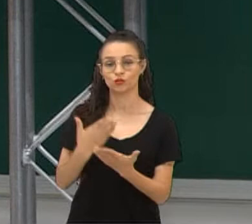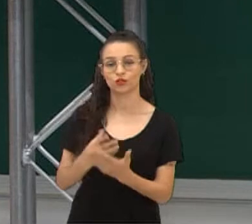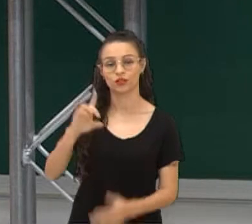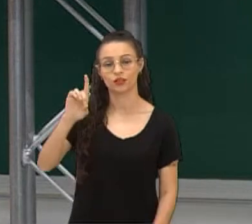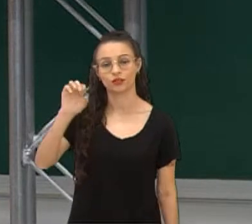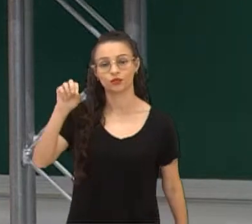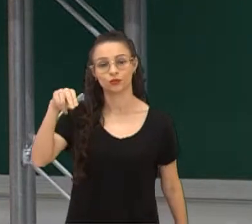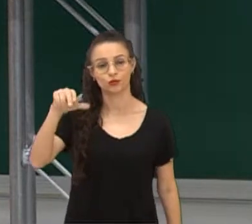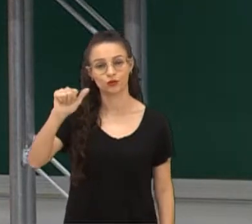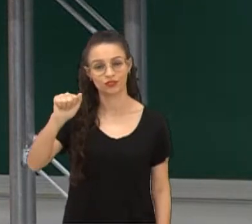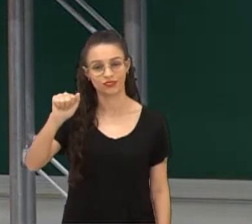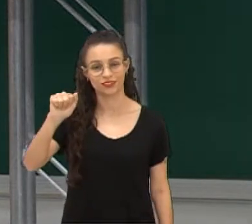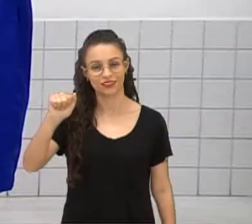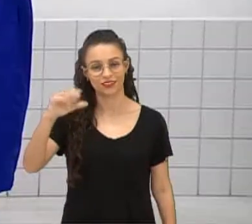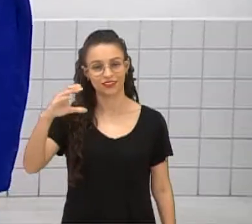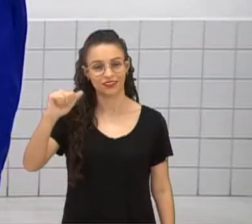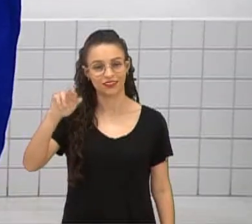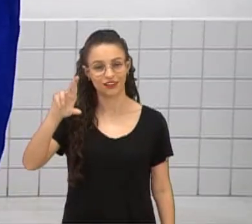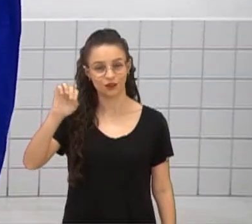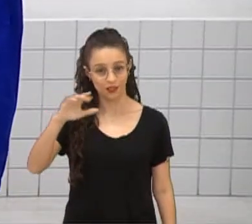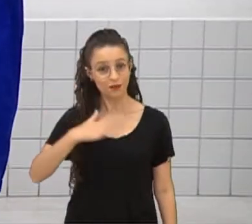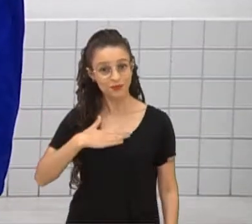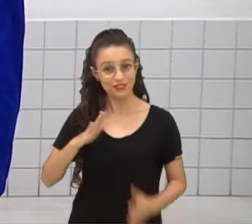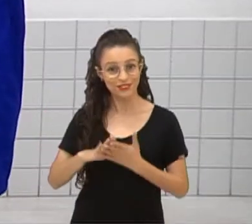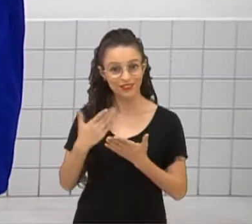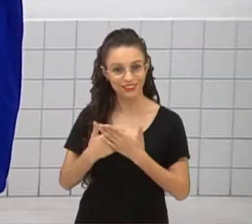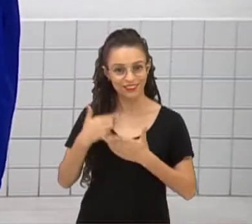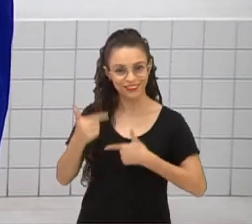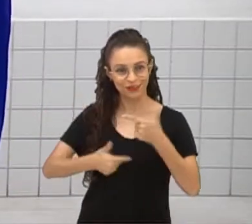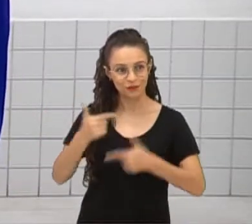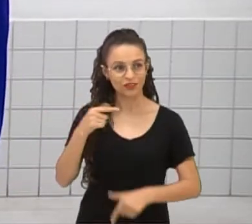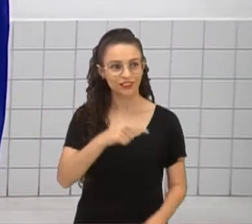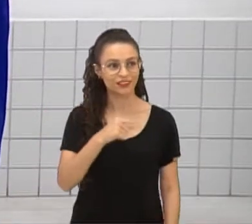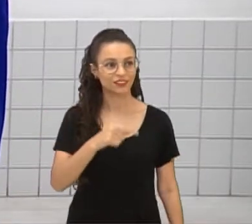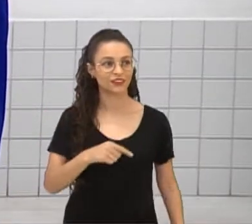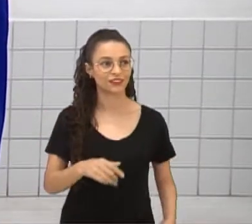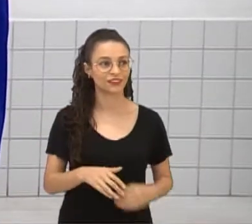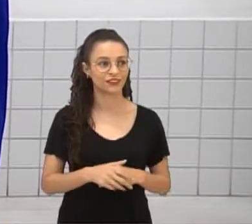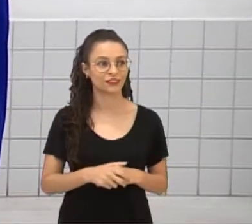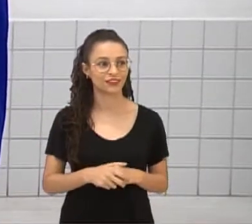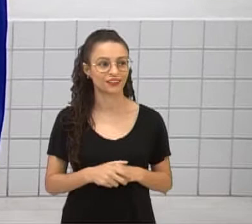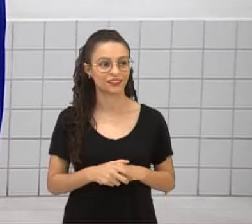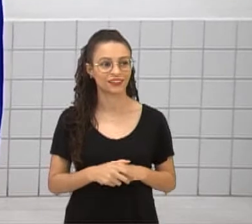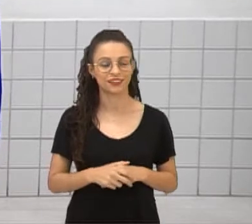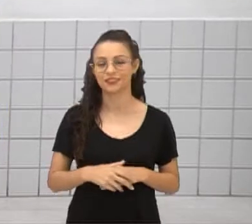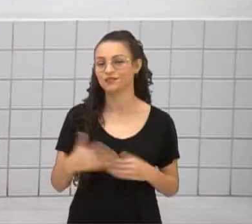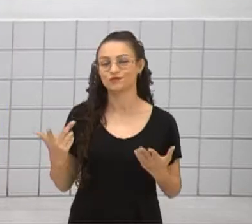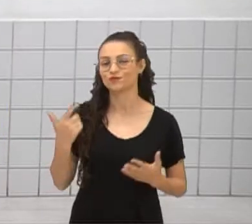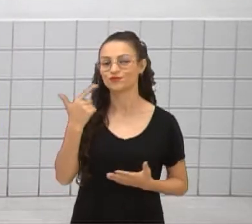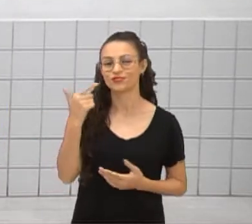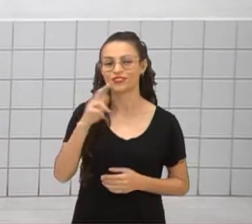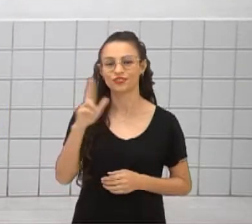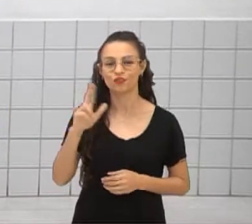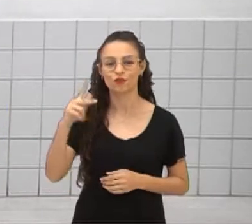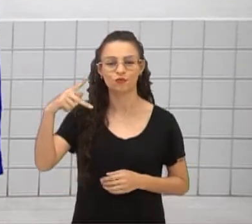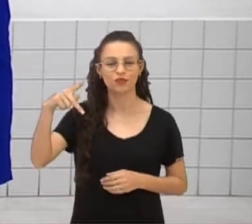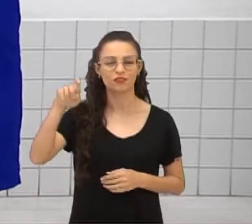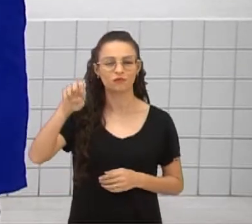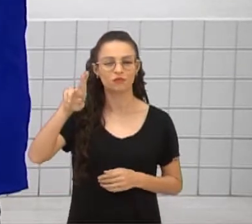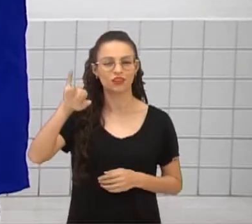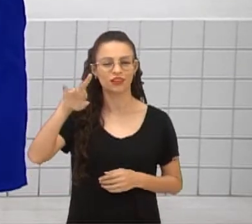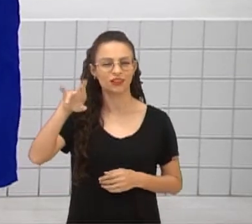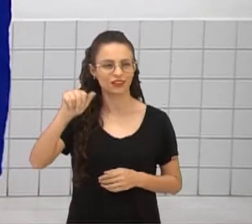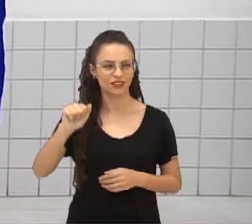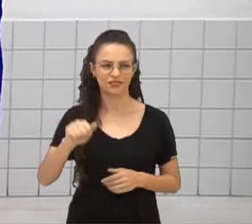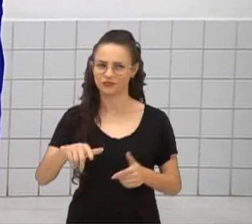saudades professora escola é o nome da Luna Pereira Ribeiro não não consegue saber o